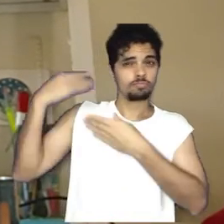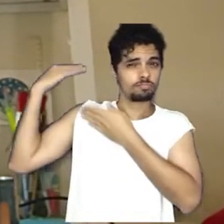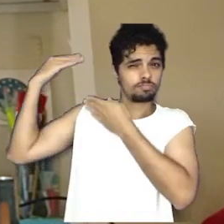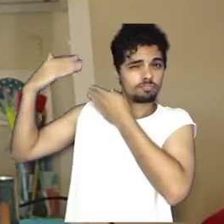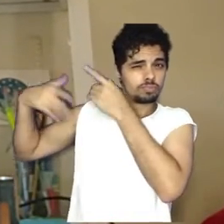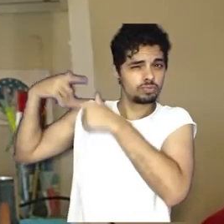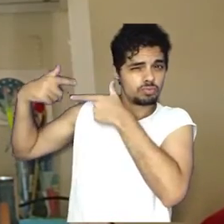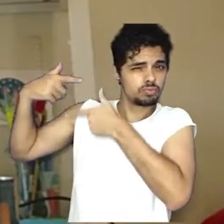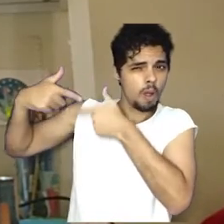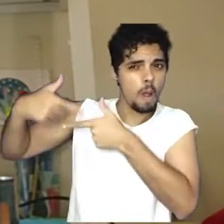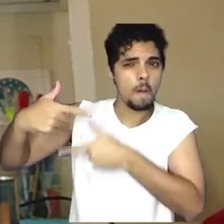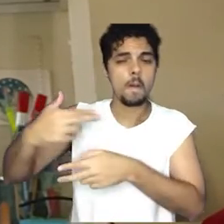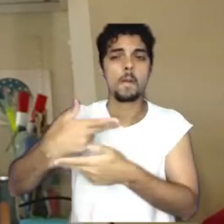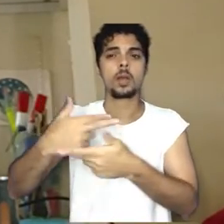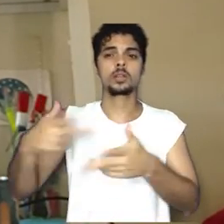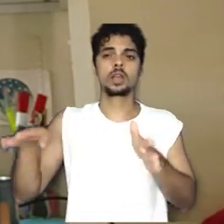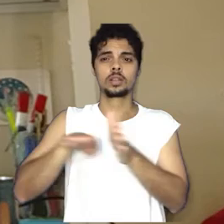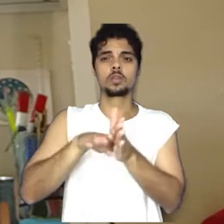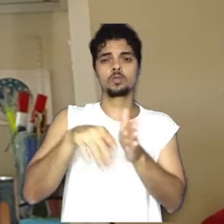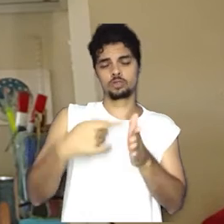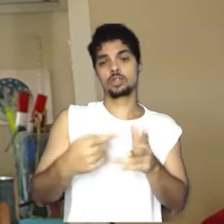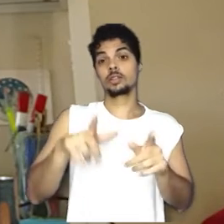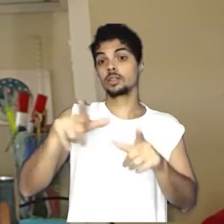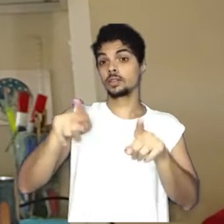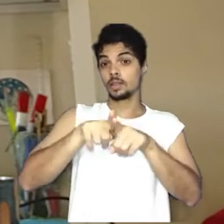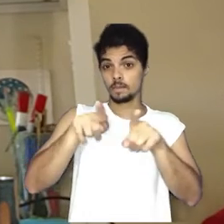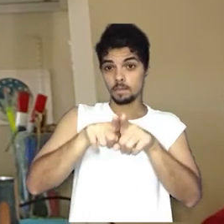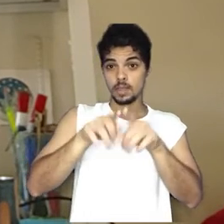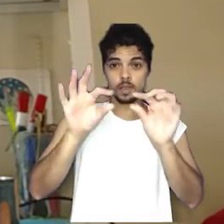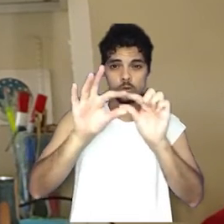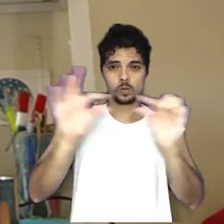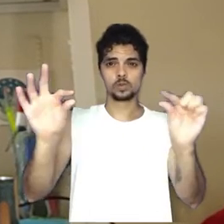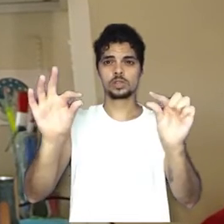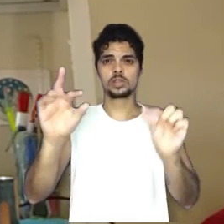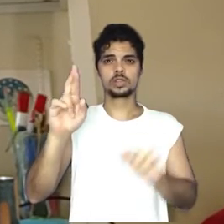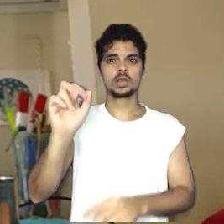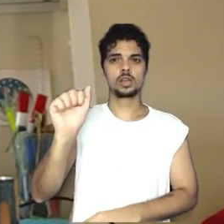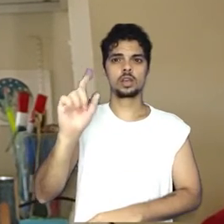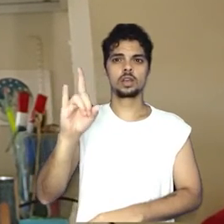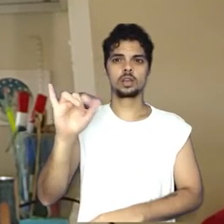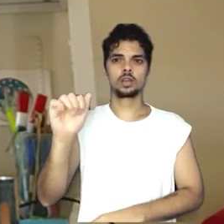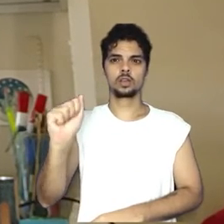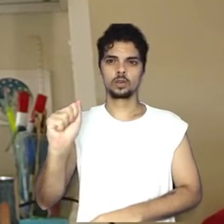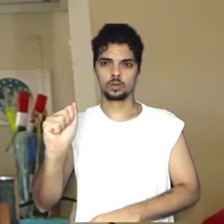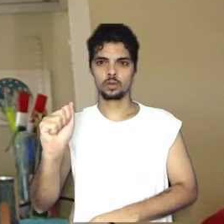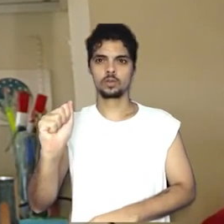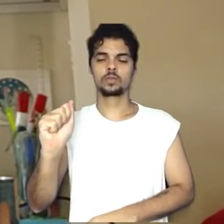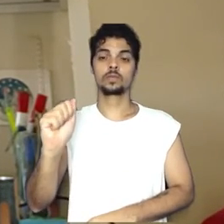marco temporal, principalmente, e o site Rádio Iandê,